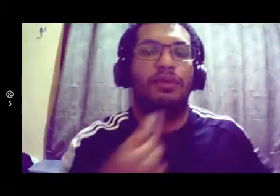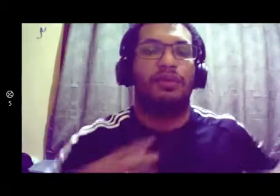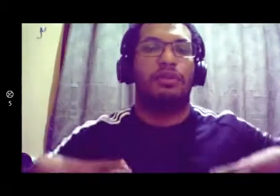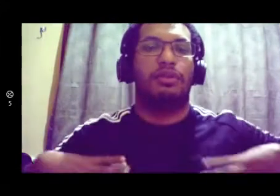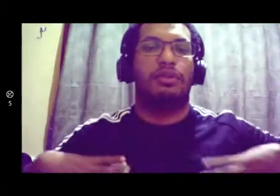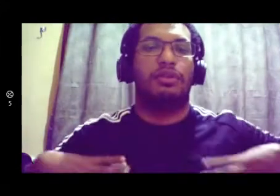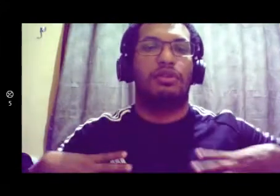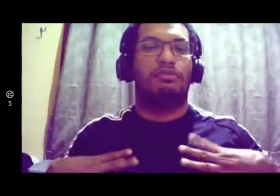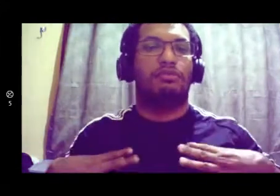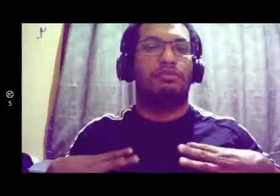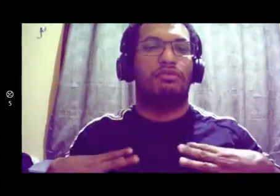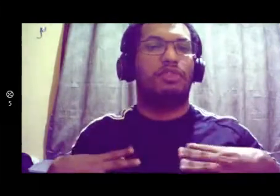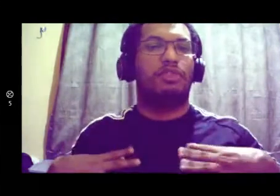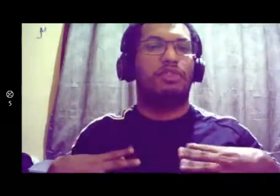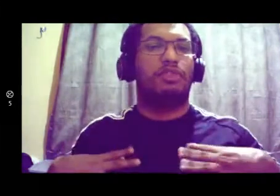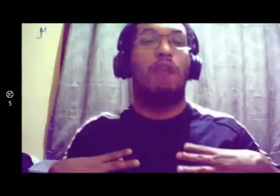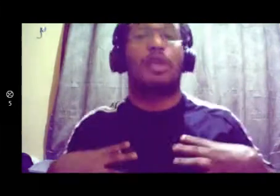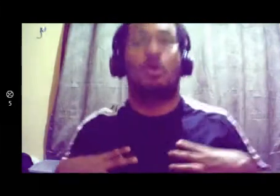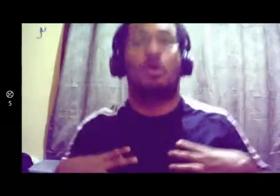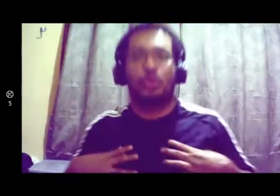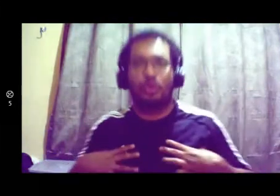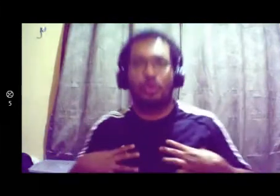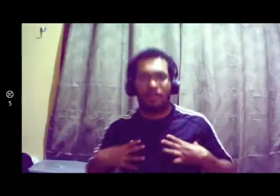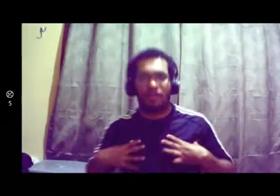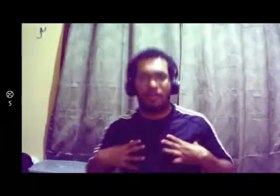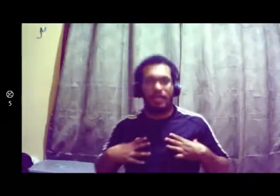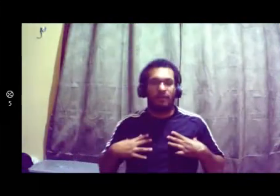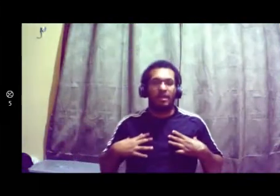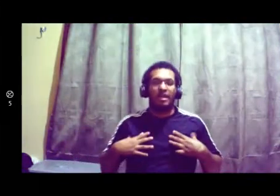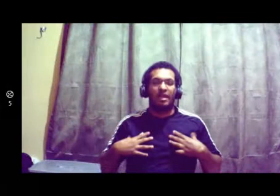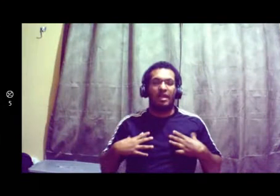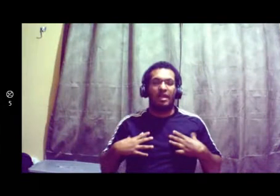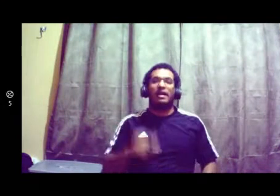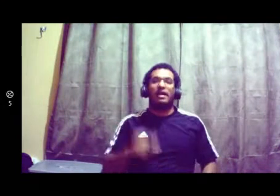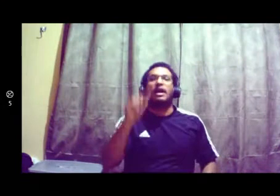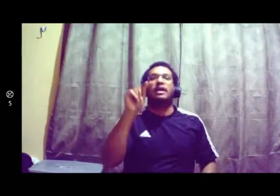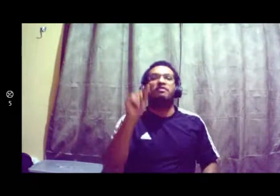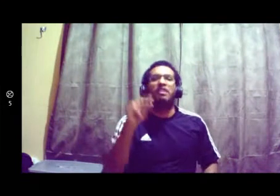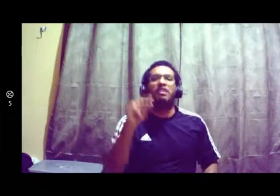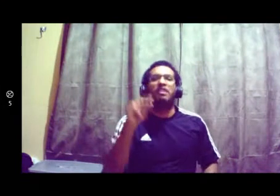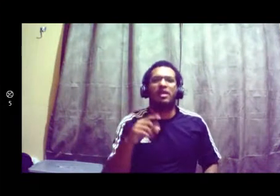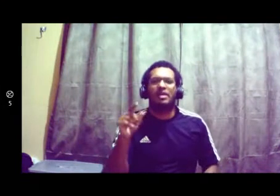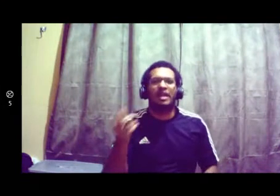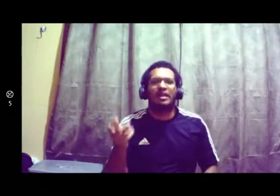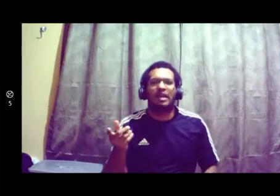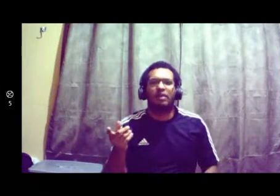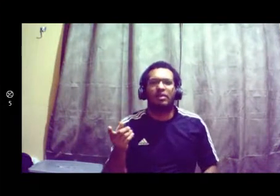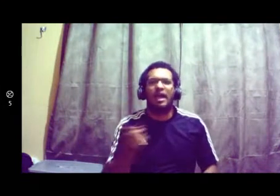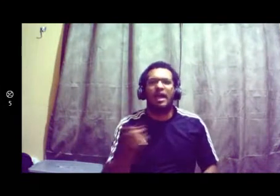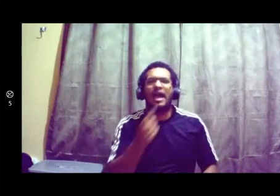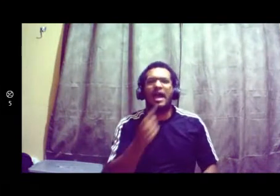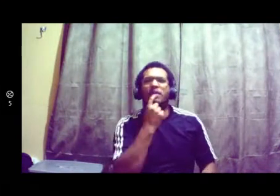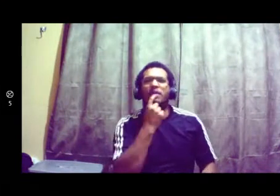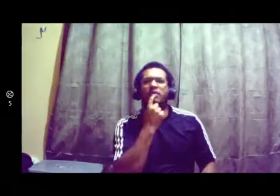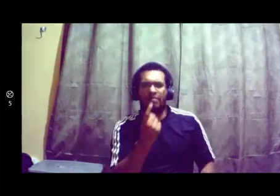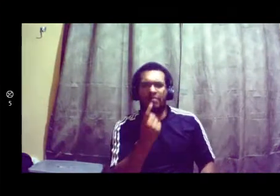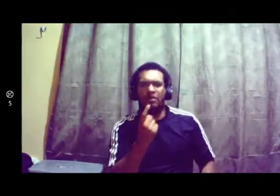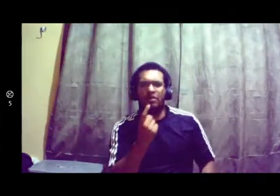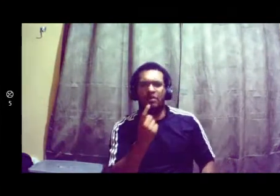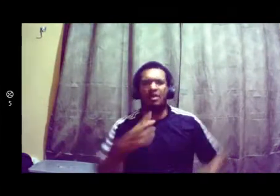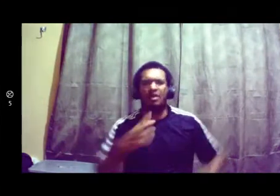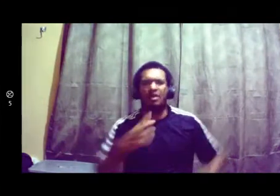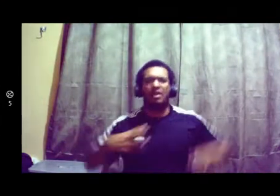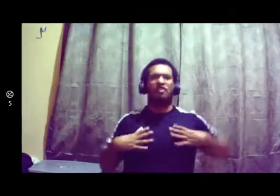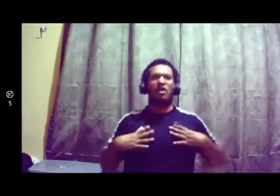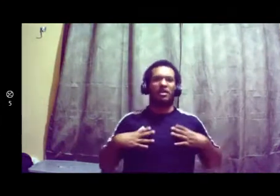vermelho de folga. Porque o surdo fala o quê? Ah, aquele vermelho ali no calendário é o quê? Ah,